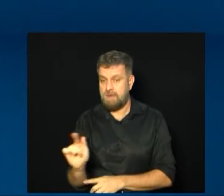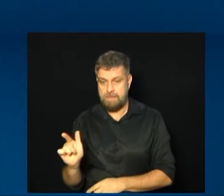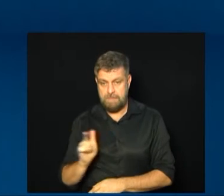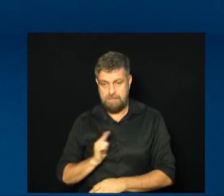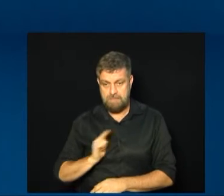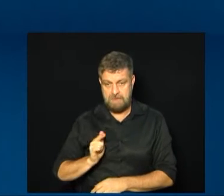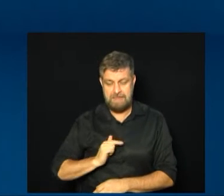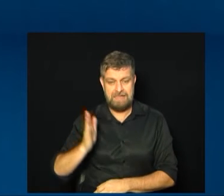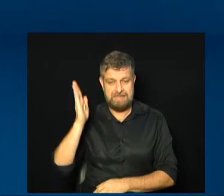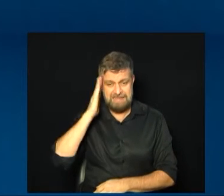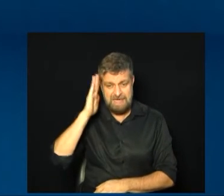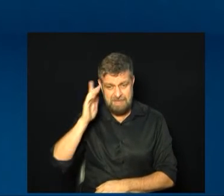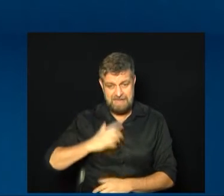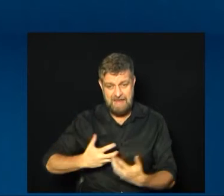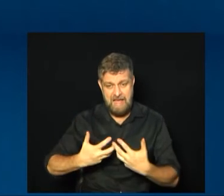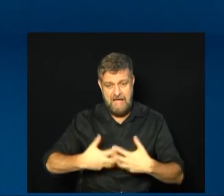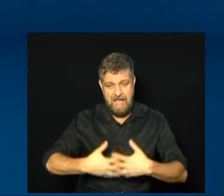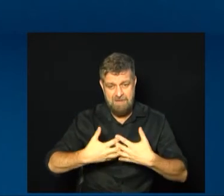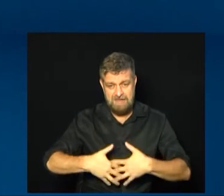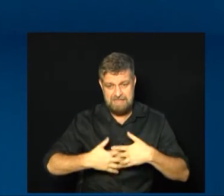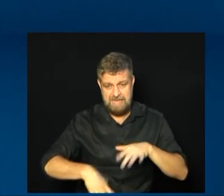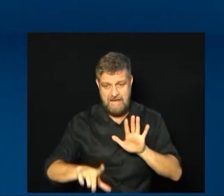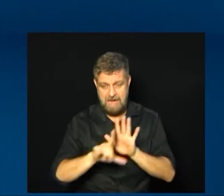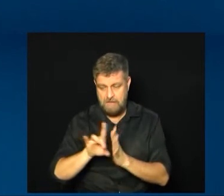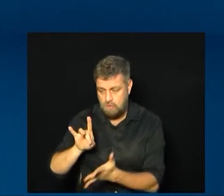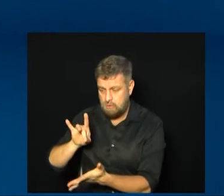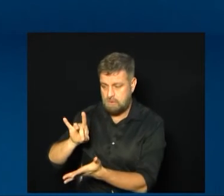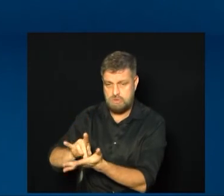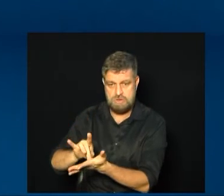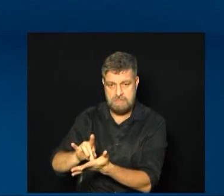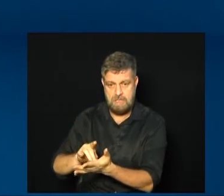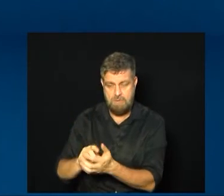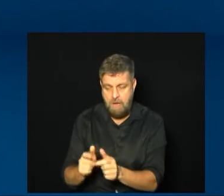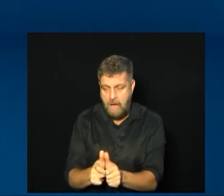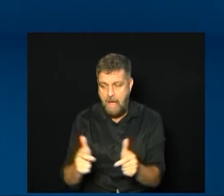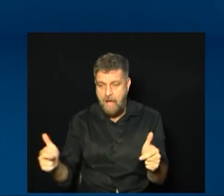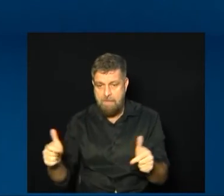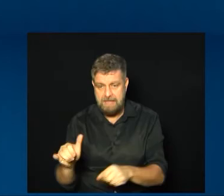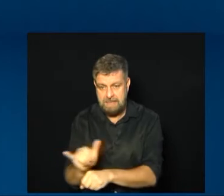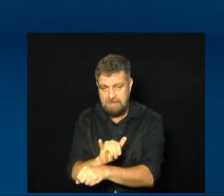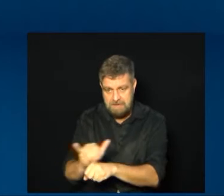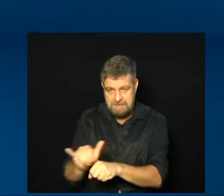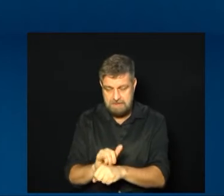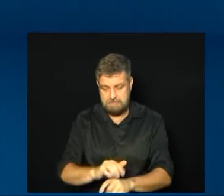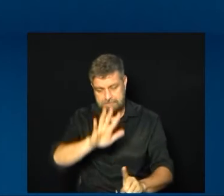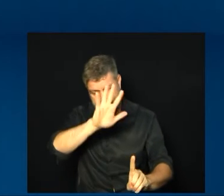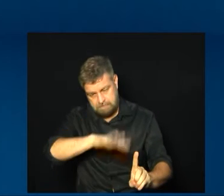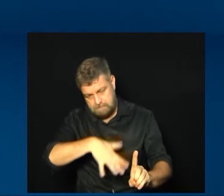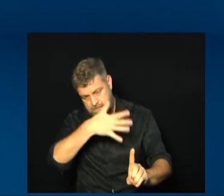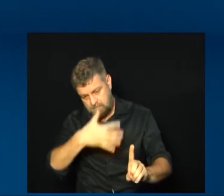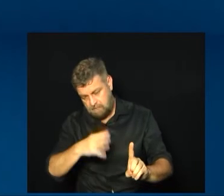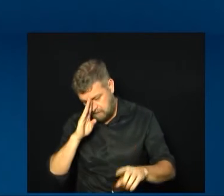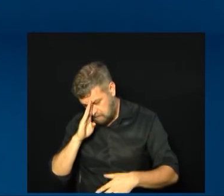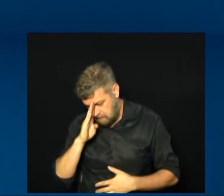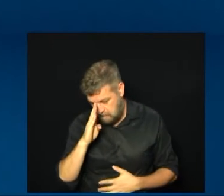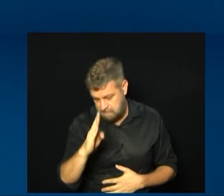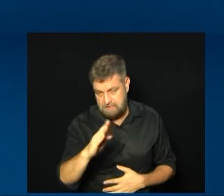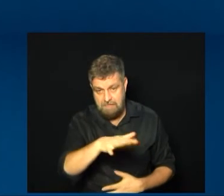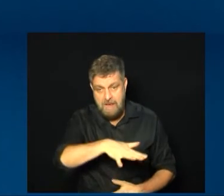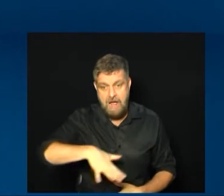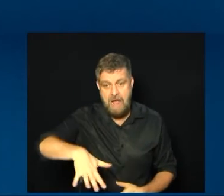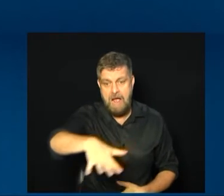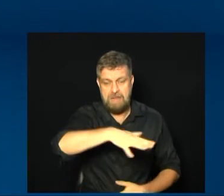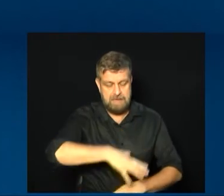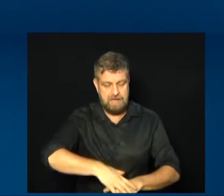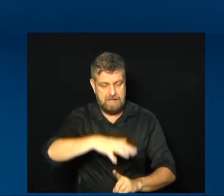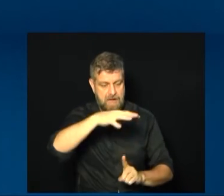a abrangência e a eficácia da lei original, ampliando possibilidades de homenagem, principalmente no campo dos